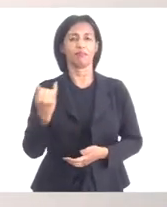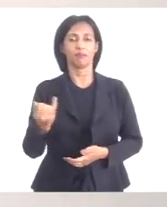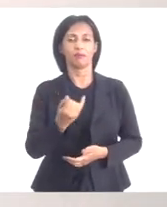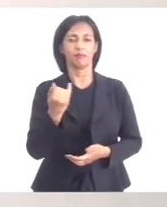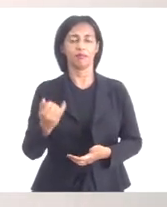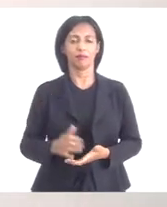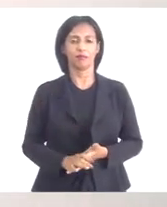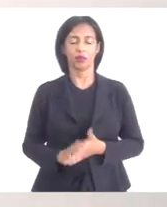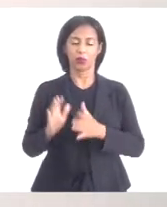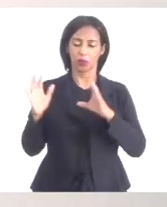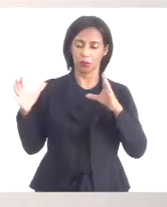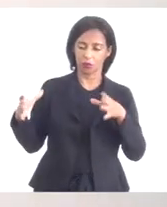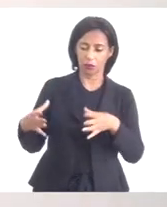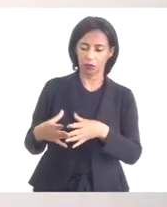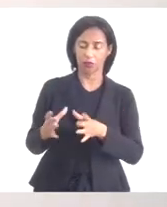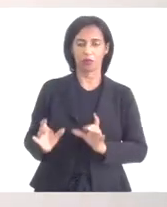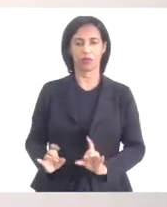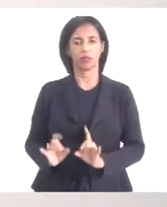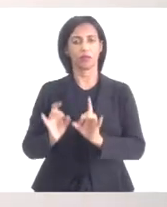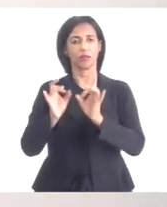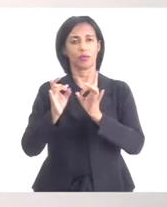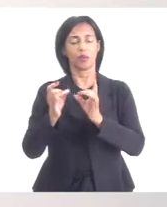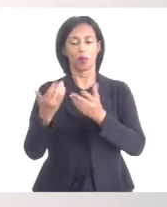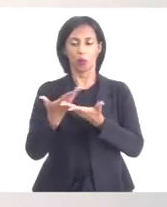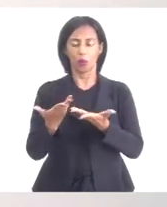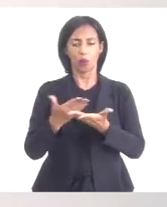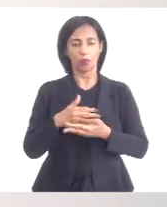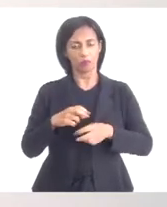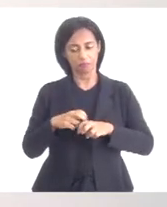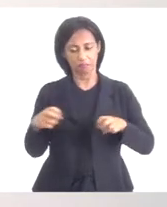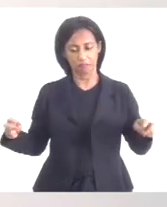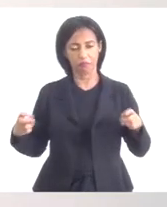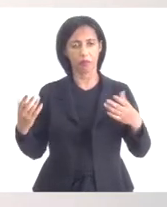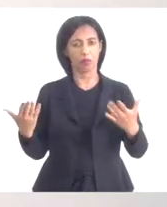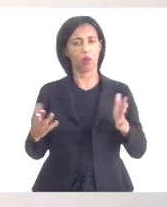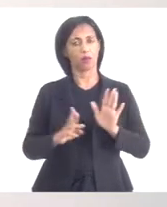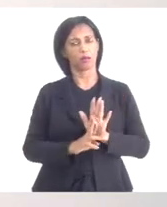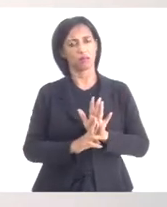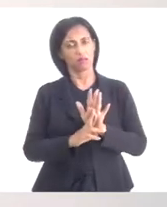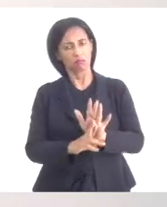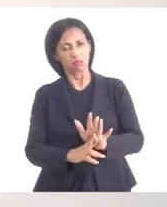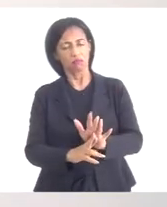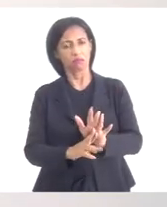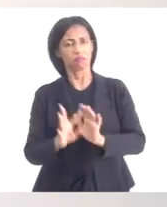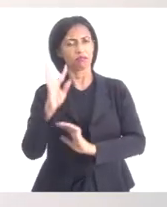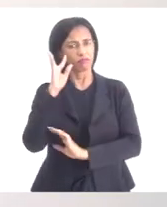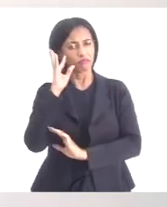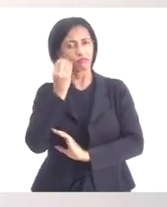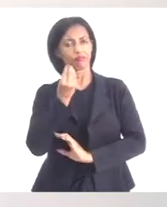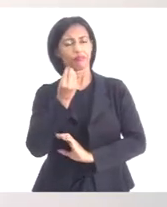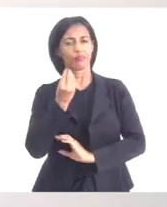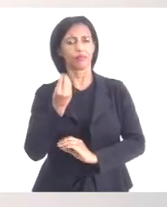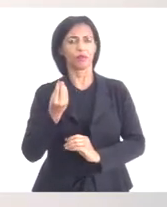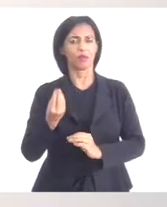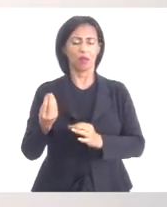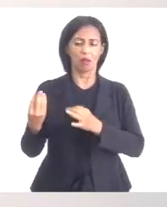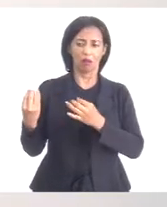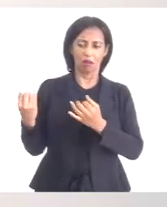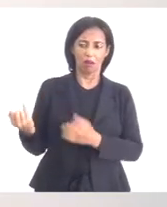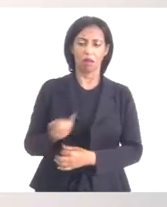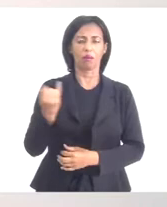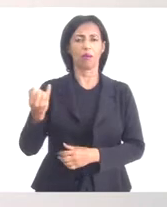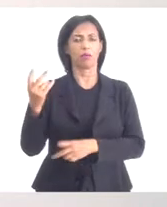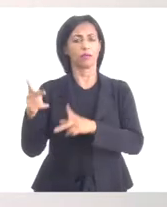que uma comissão especial como essa possa apresentar apresentar soluções plausíveis